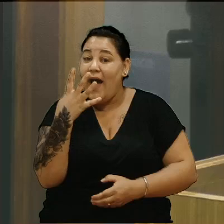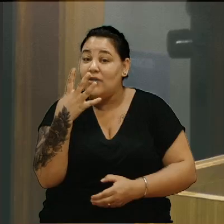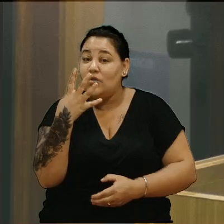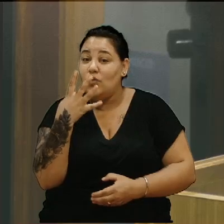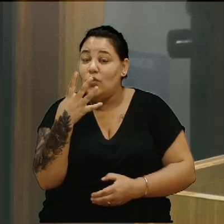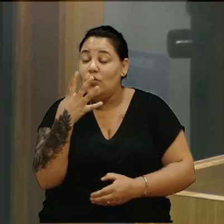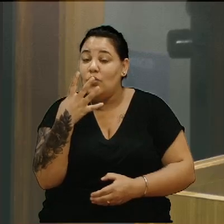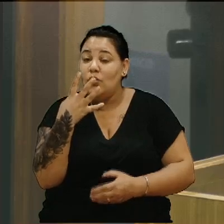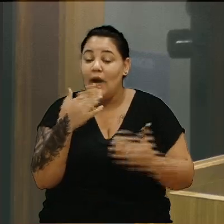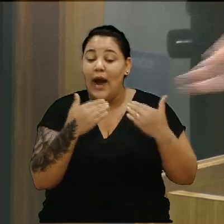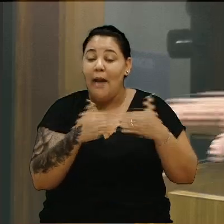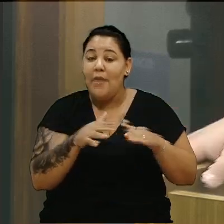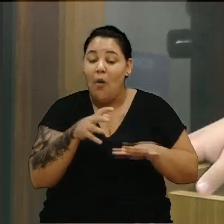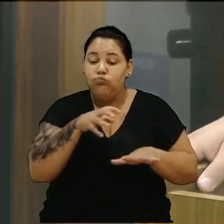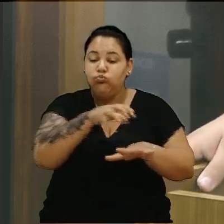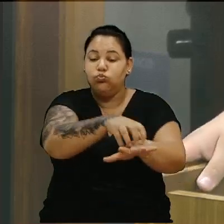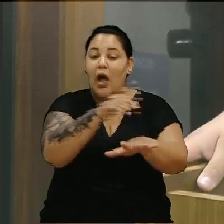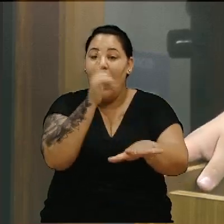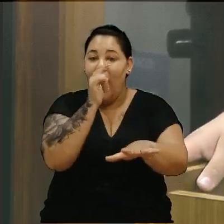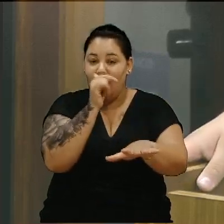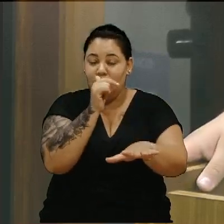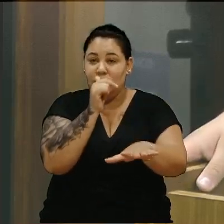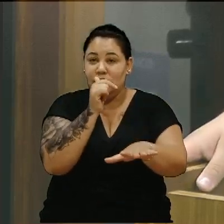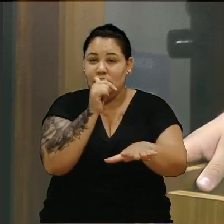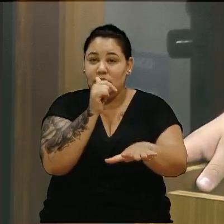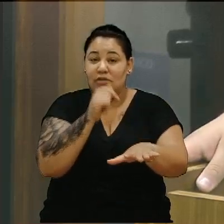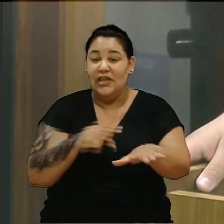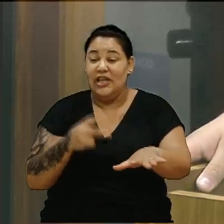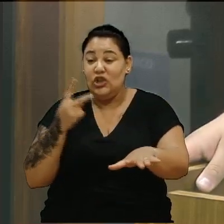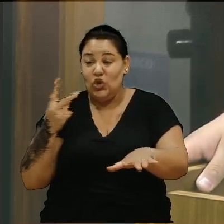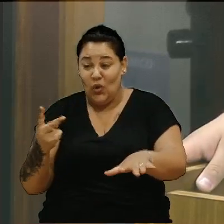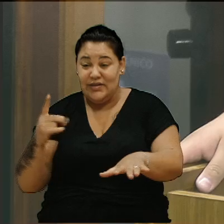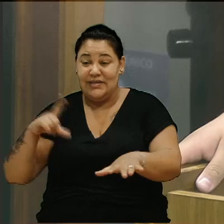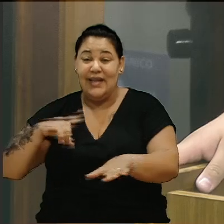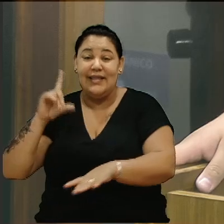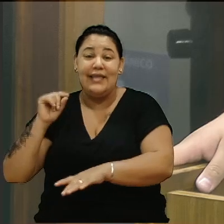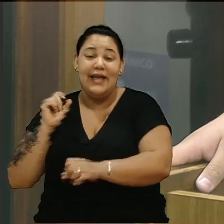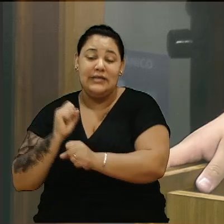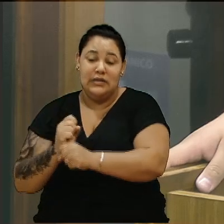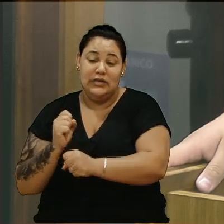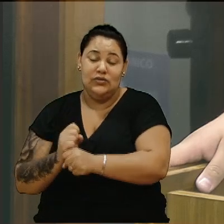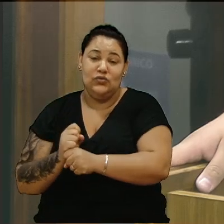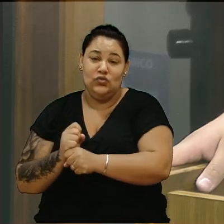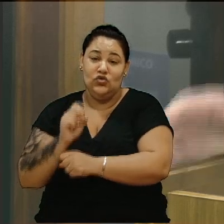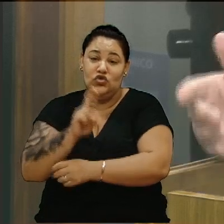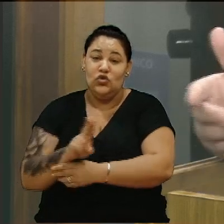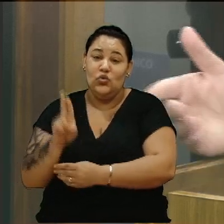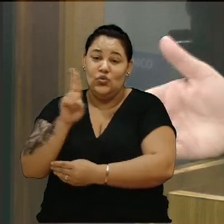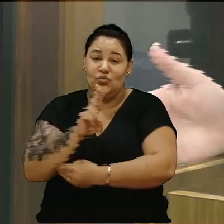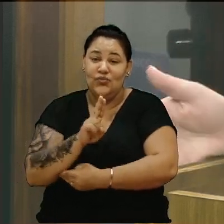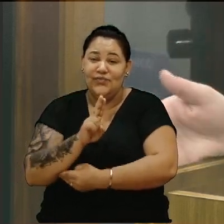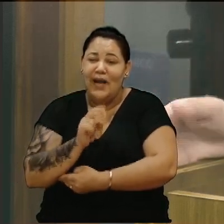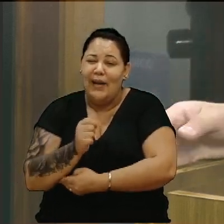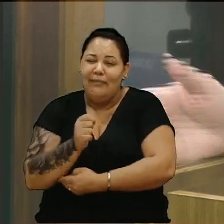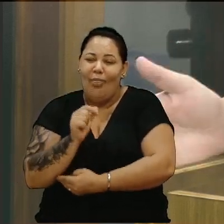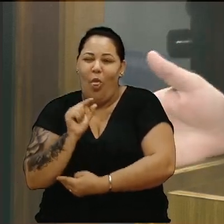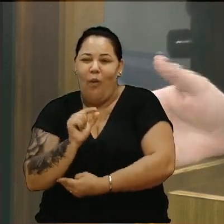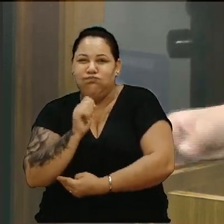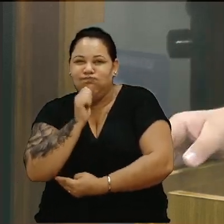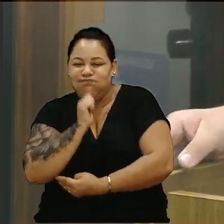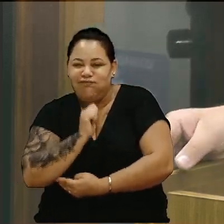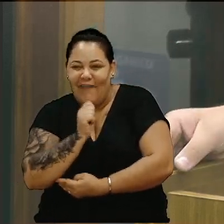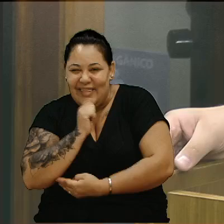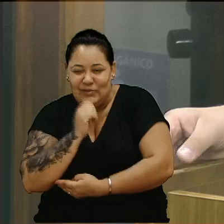tanque, e sendo que 2 possuem mais de 10 anos de uso, o que já compromete a operação e a eficiência. Isso dito pelo próprio